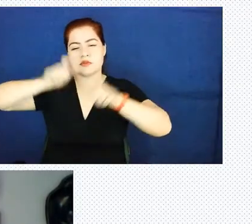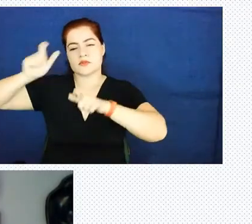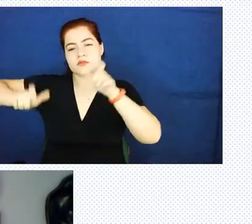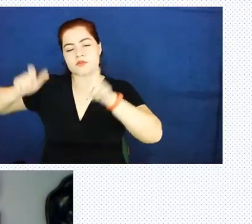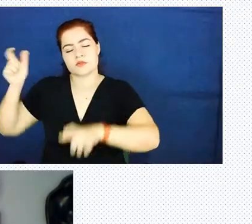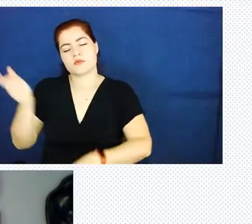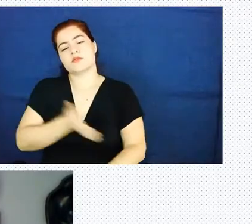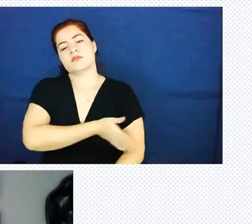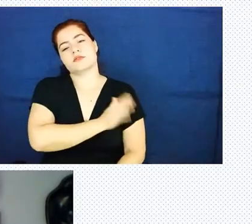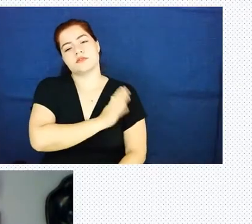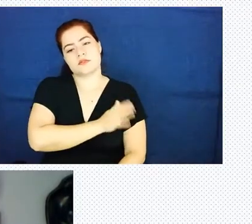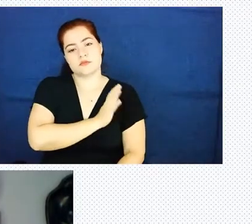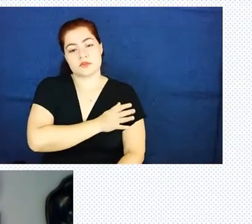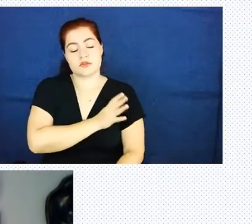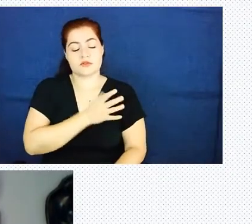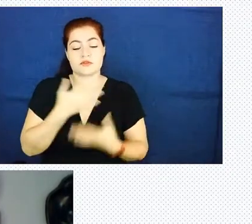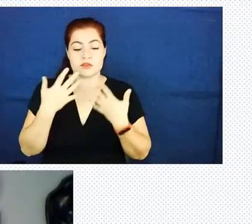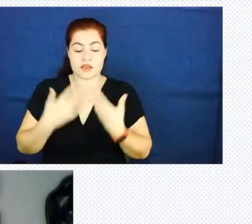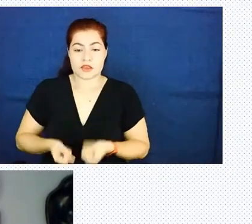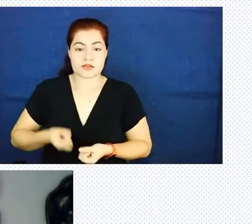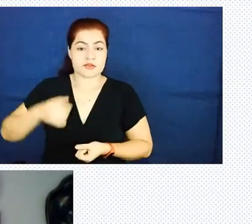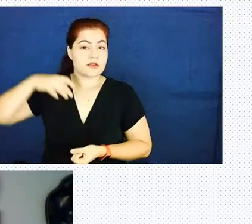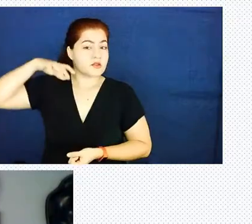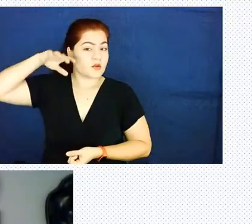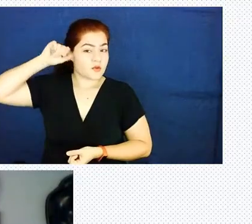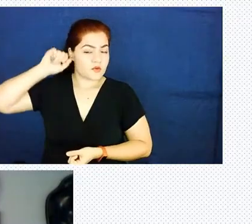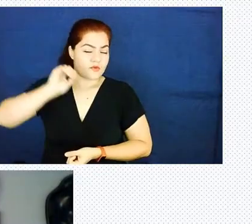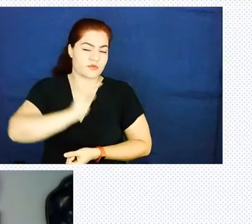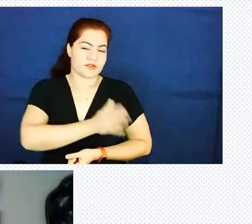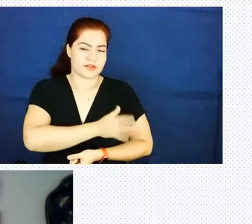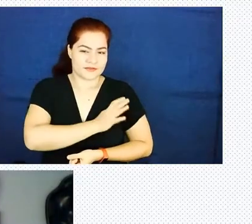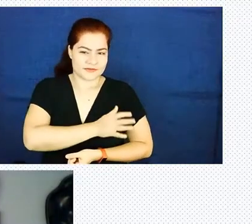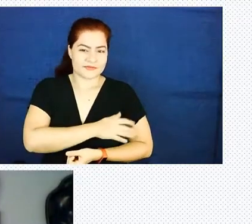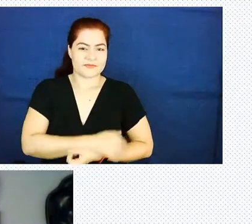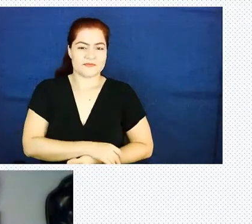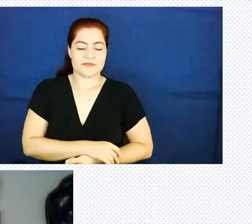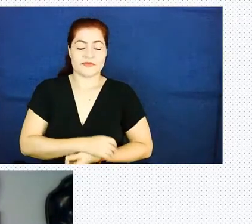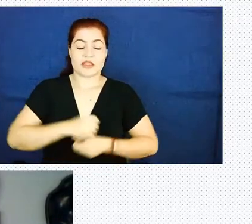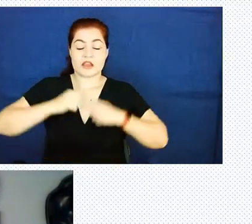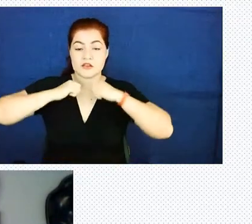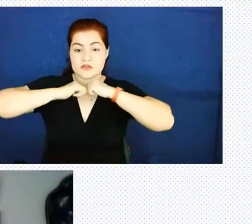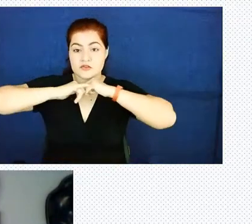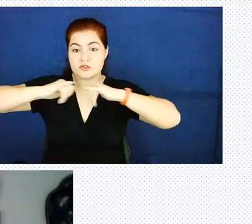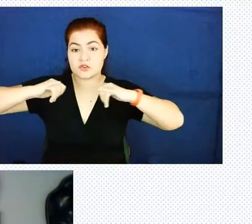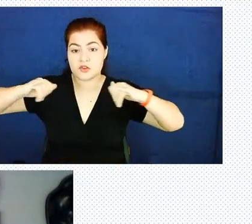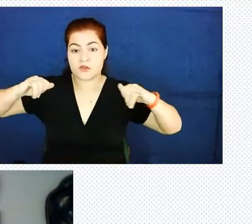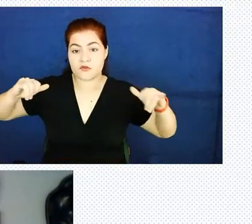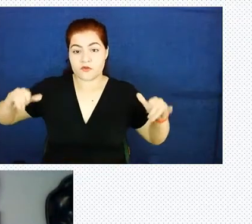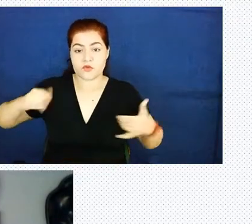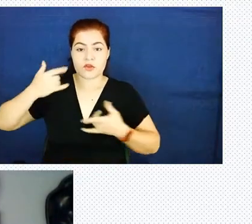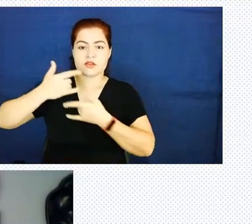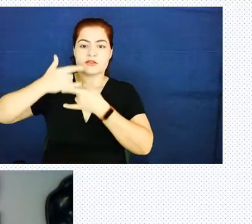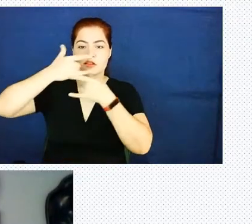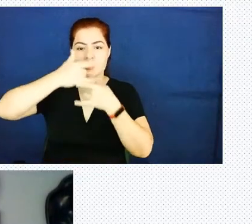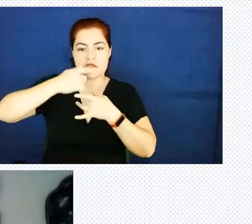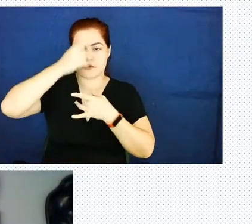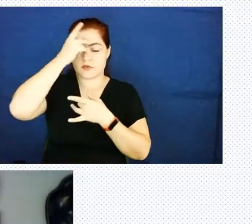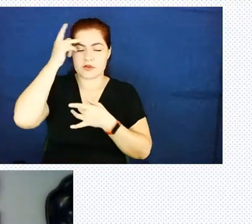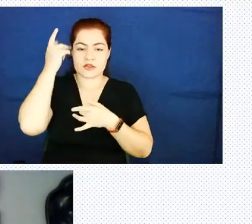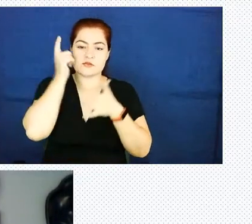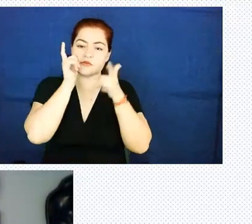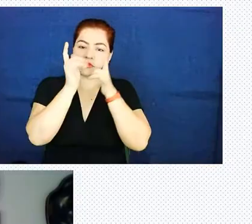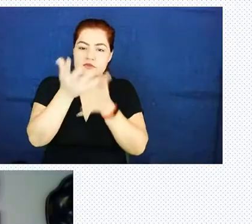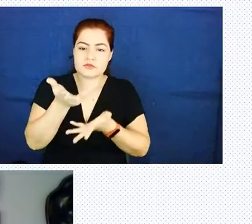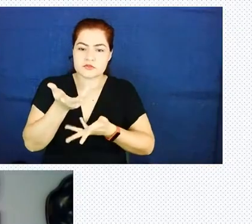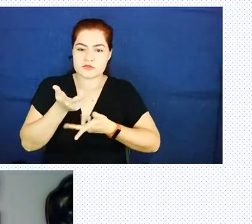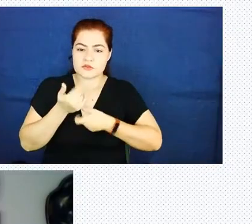fazendo do ouvido o próprio coração. Divulga essa live para que as pessoas possam receber esse chamado. Divulga